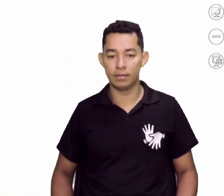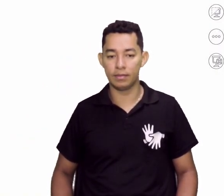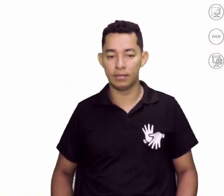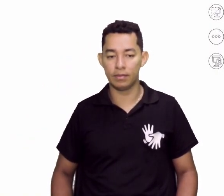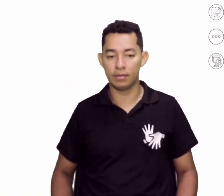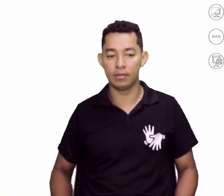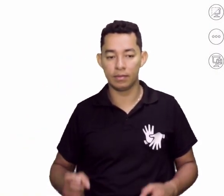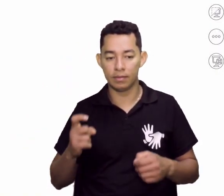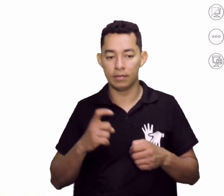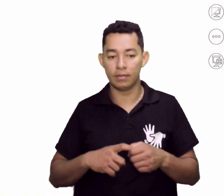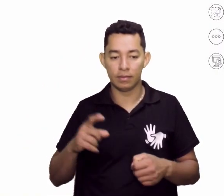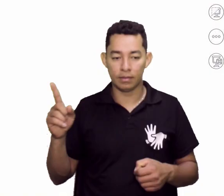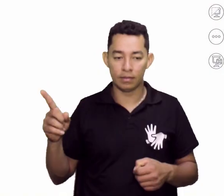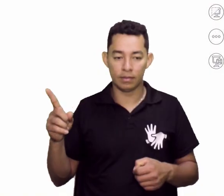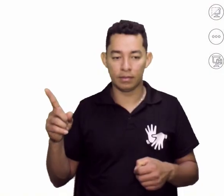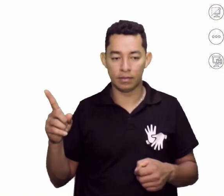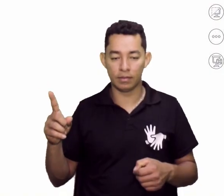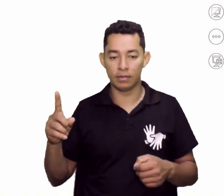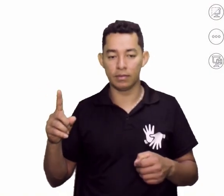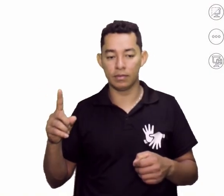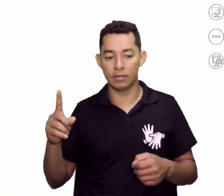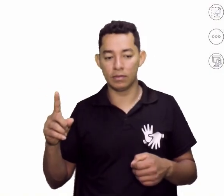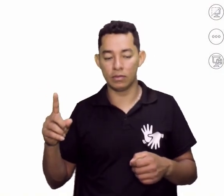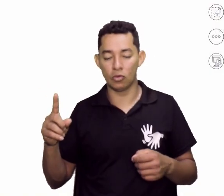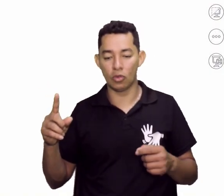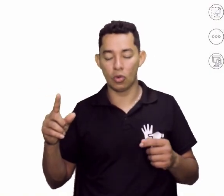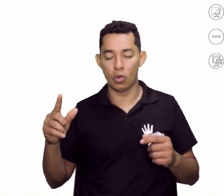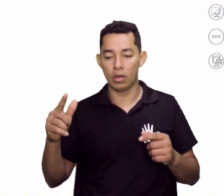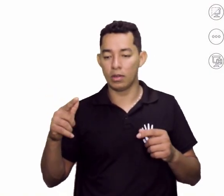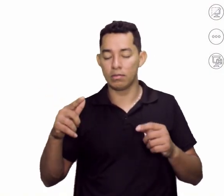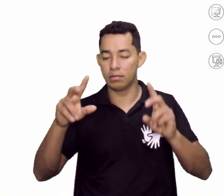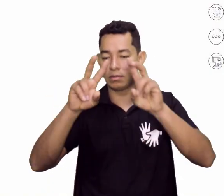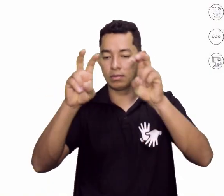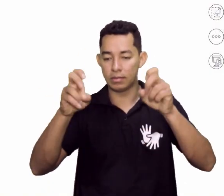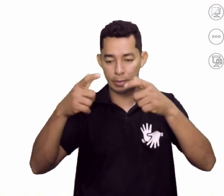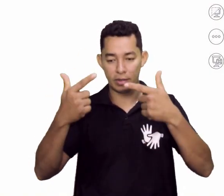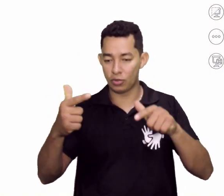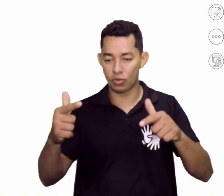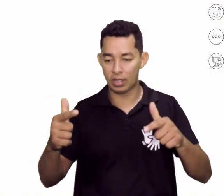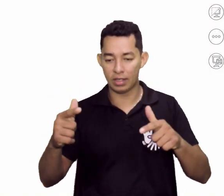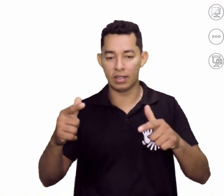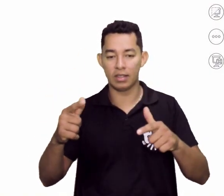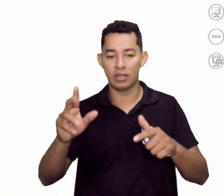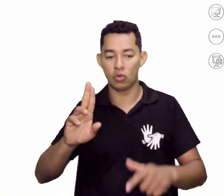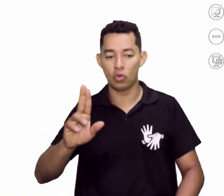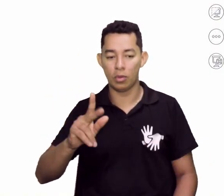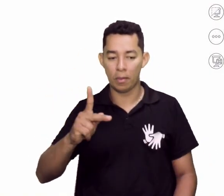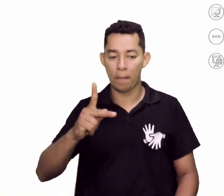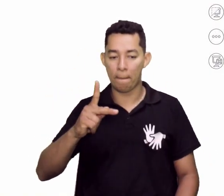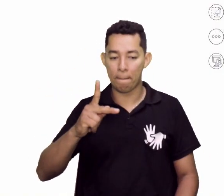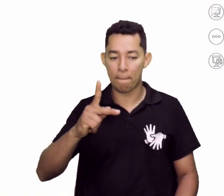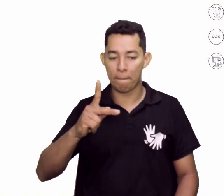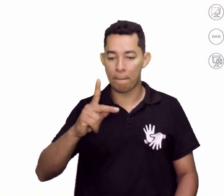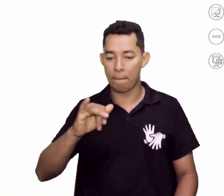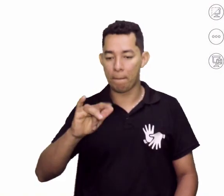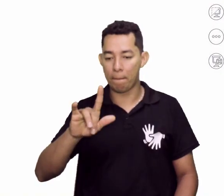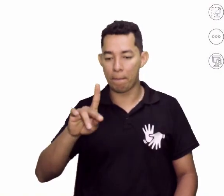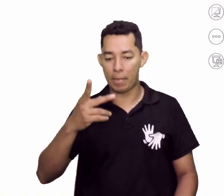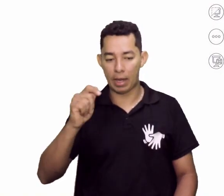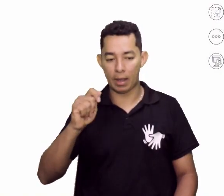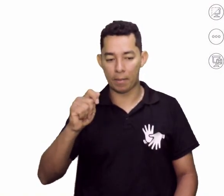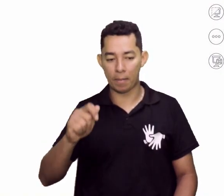Vamos voltar aqui no sem título, aqui com o nome já de pilha, né? Do Donald